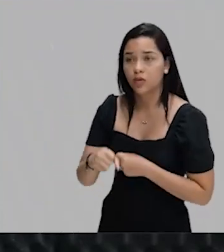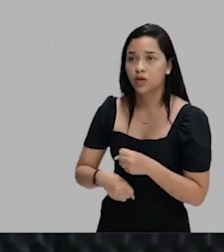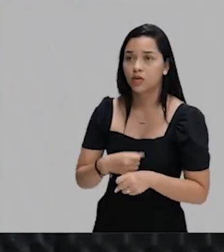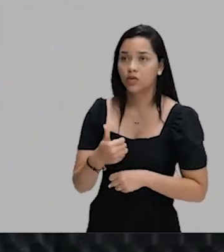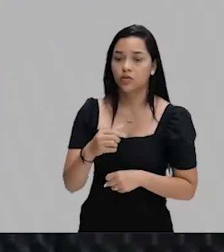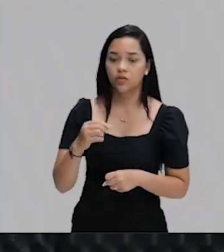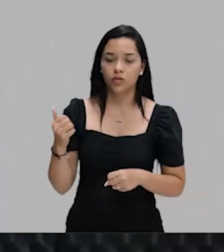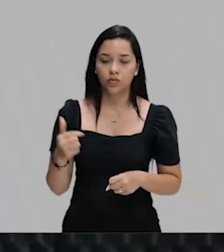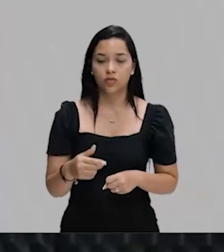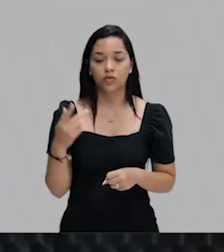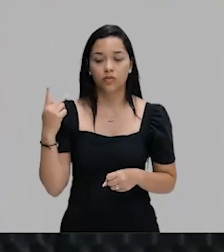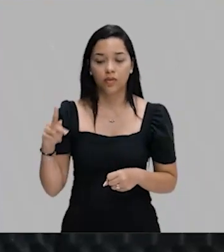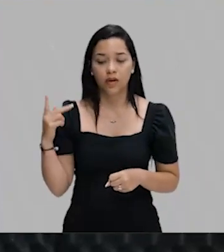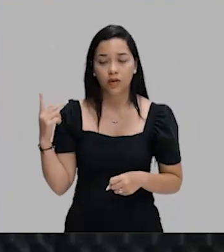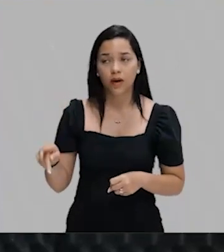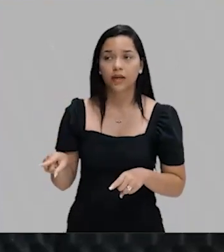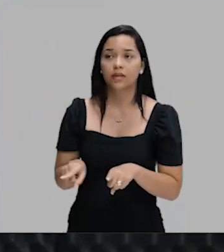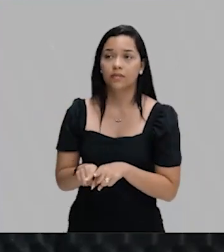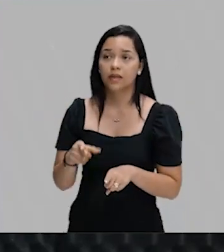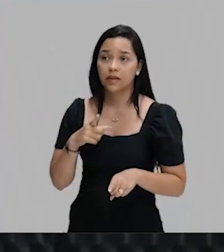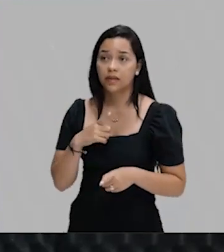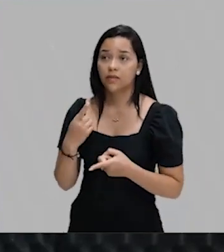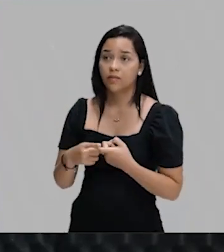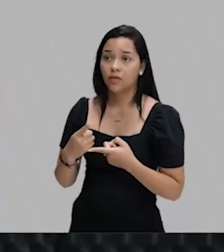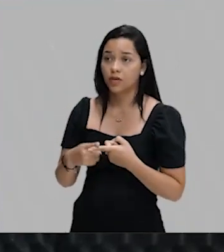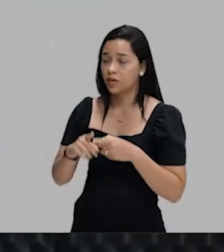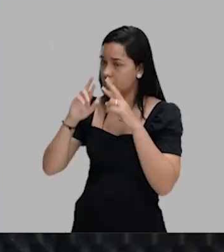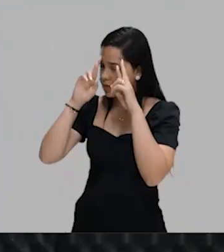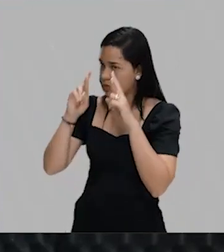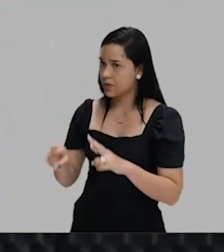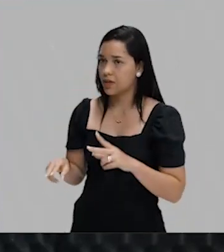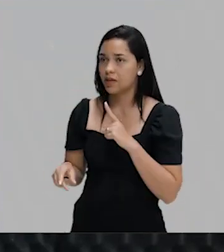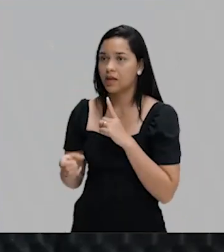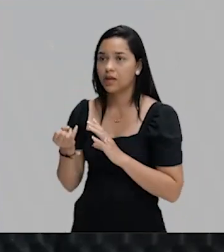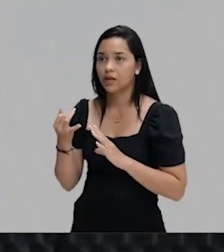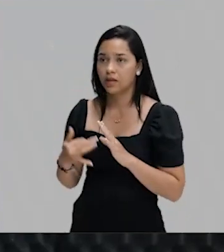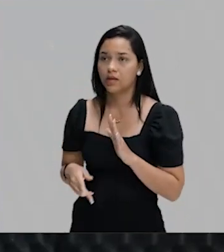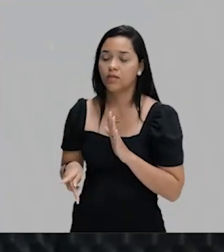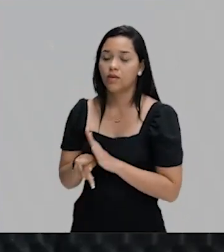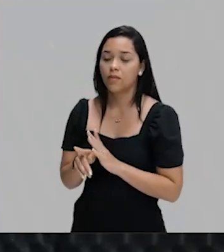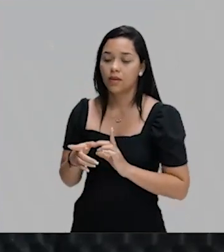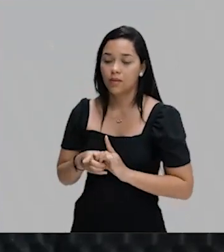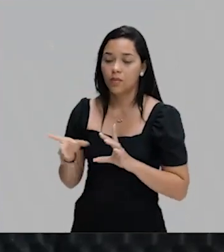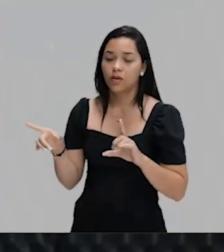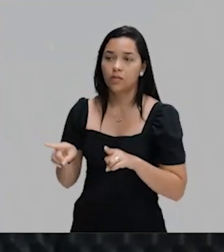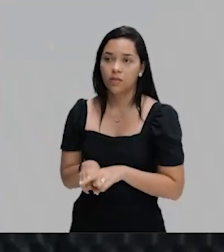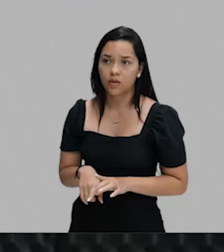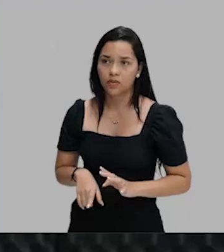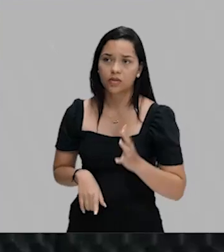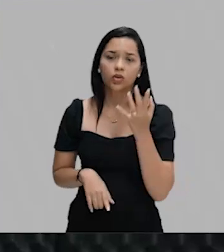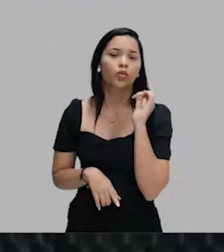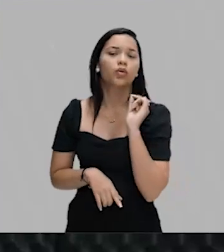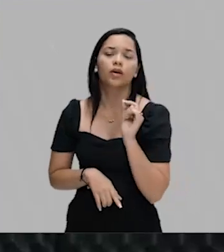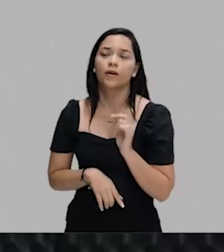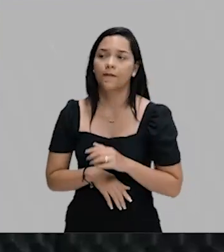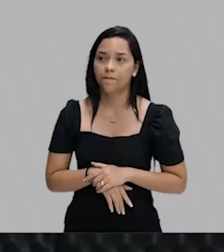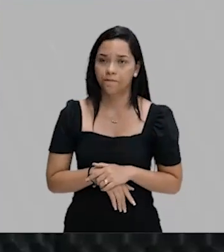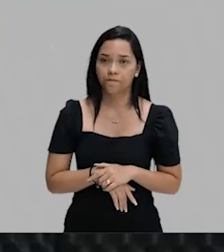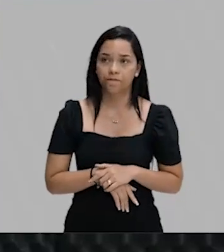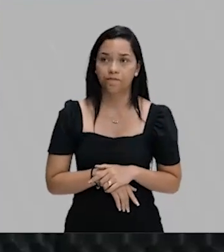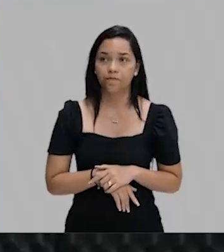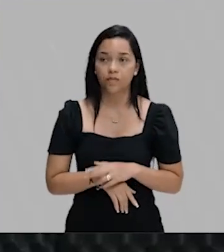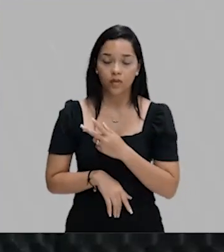foi o Paraguai, tá certo? A alegação também por desrespeito às características democráticas. O que aconteceu no Paraguai, professor? O